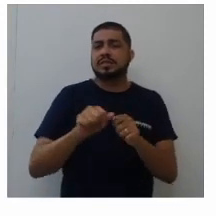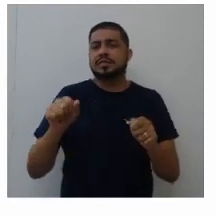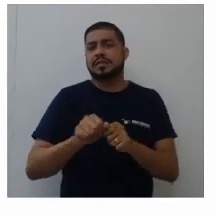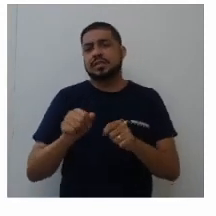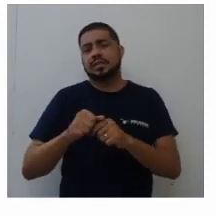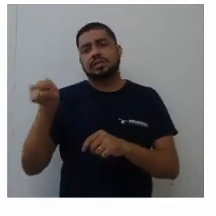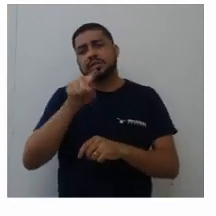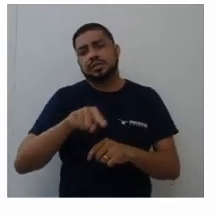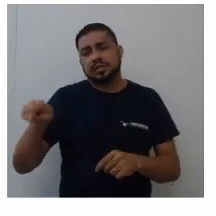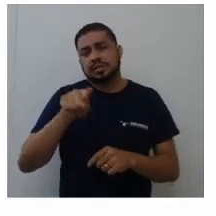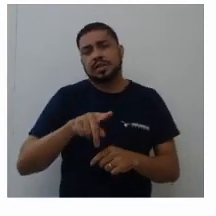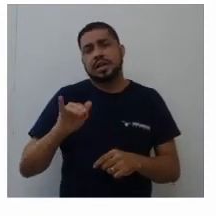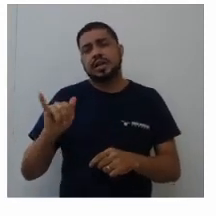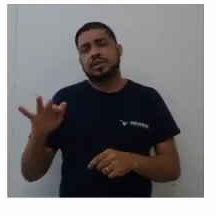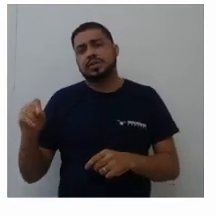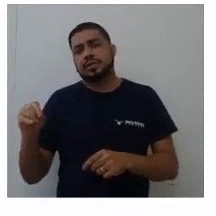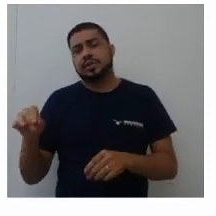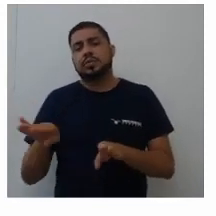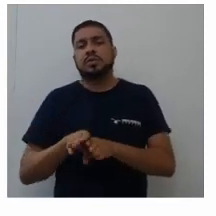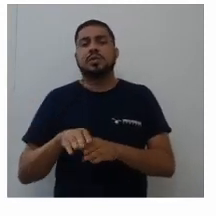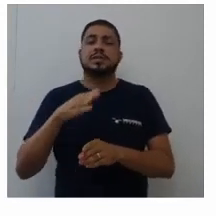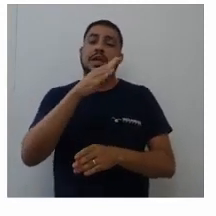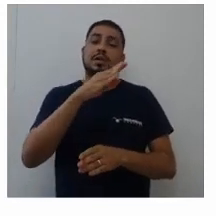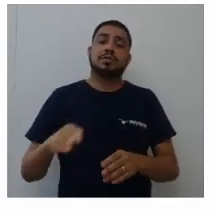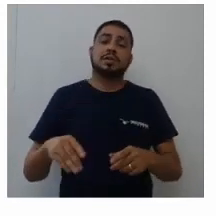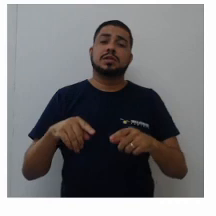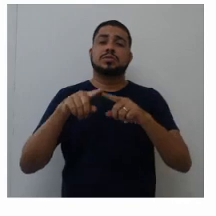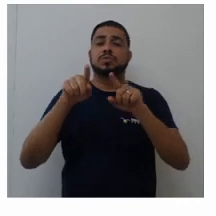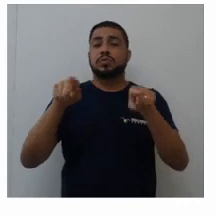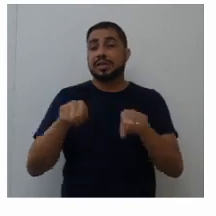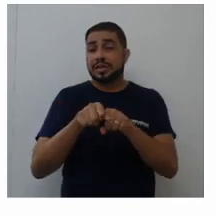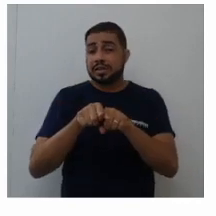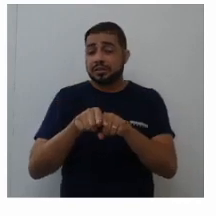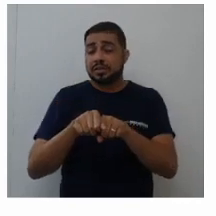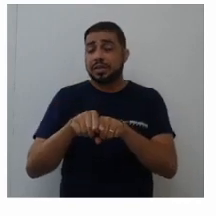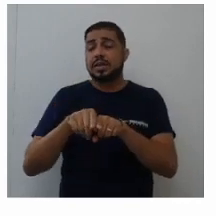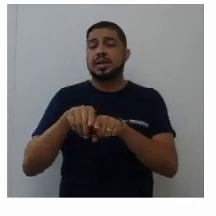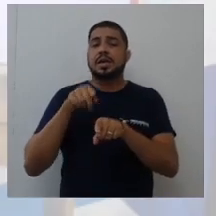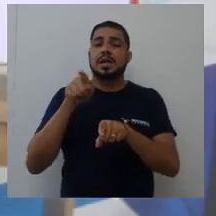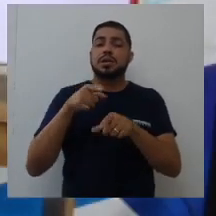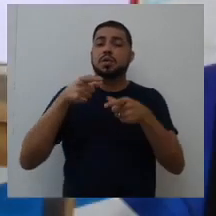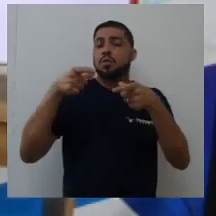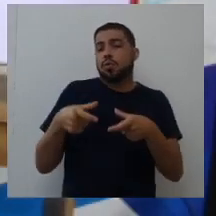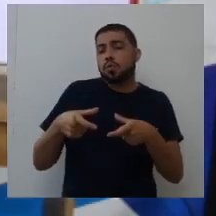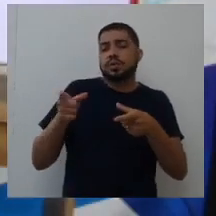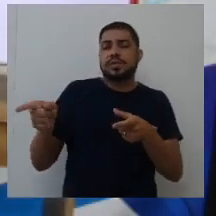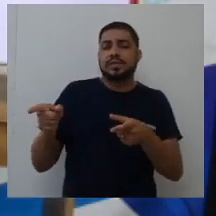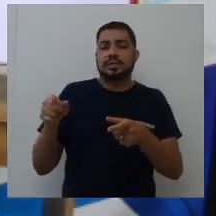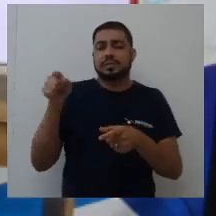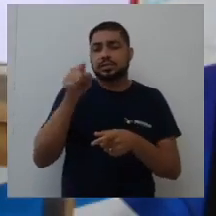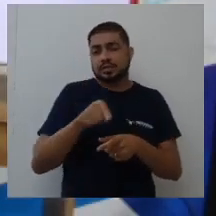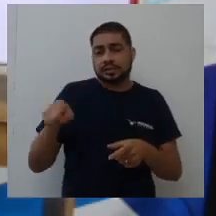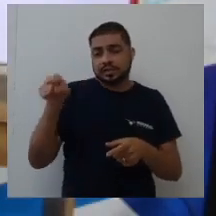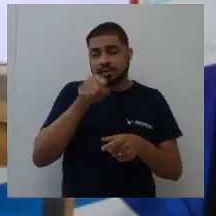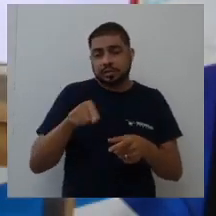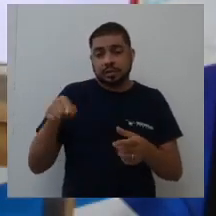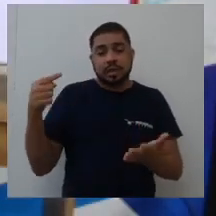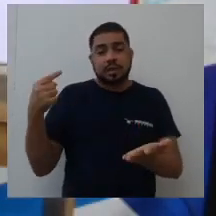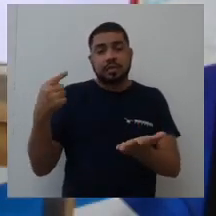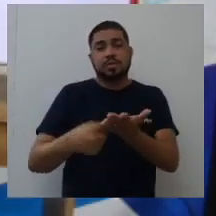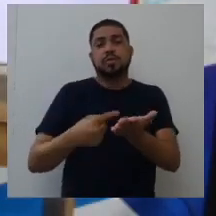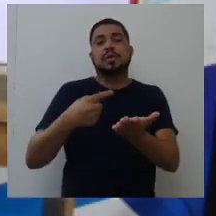de raio igual à diagonal do quadrado. Aí a intersecção, ou seja, onde esse segmento, o círculo, melhor dizendo, ele